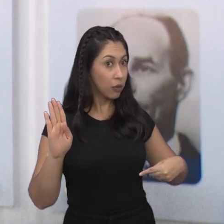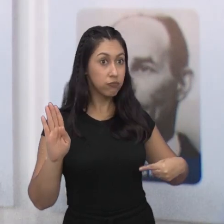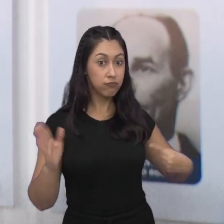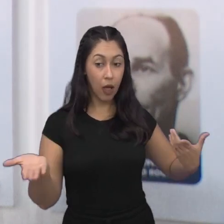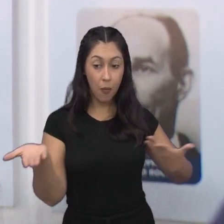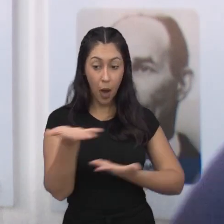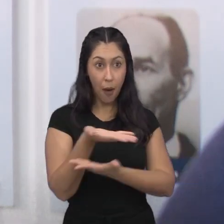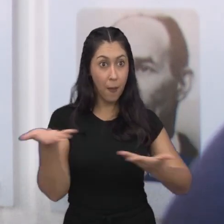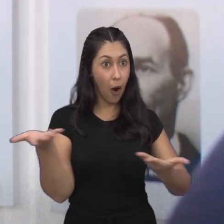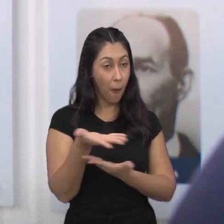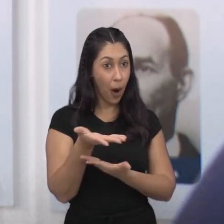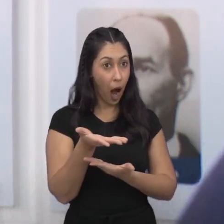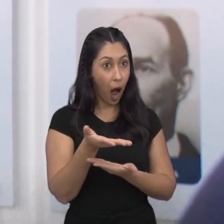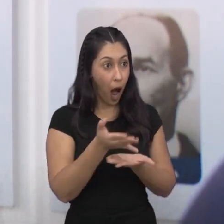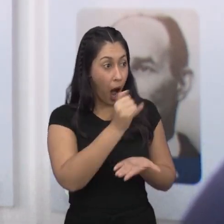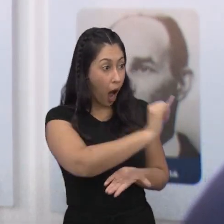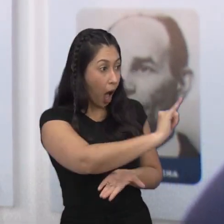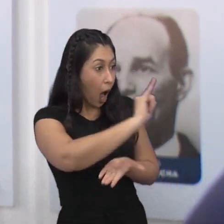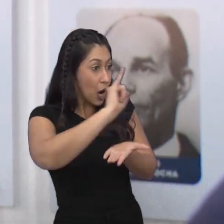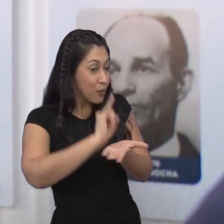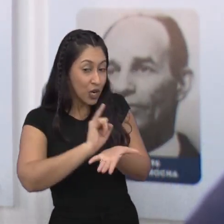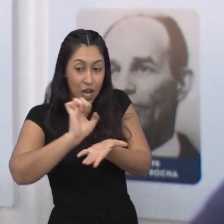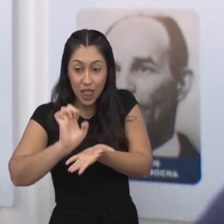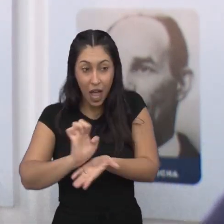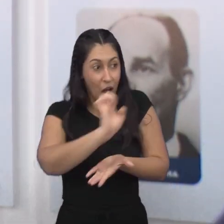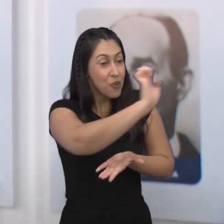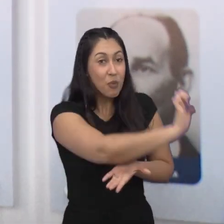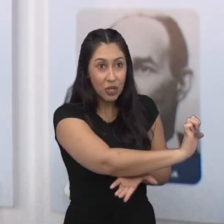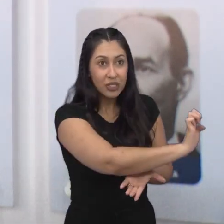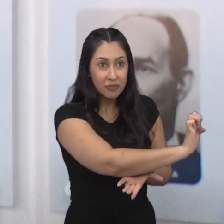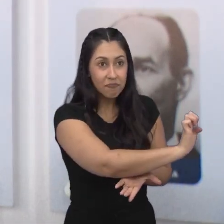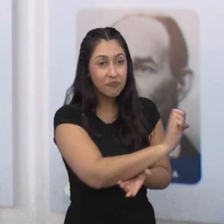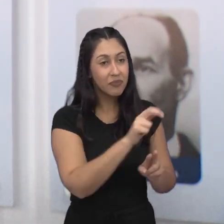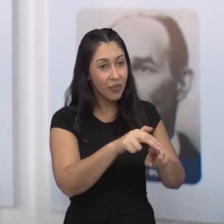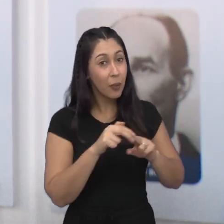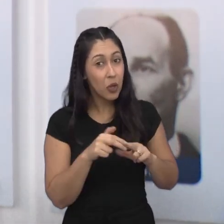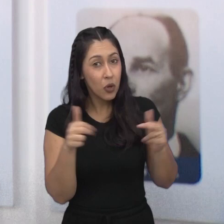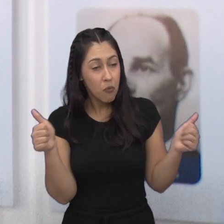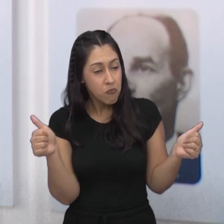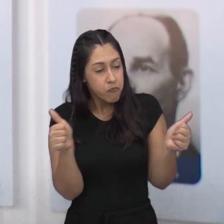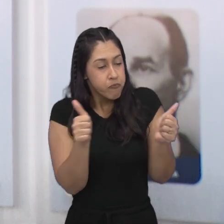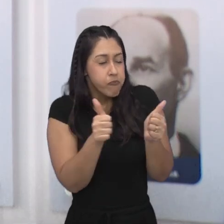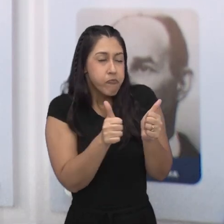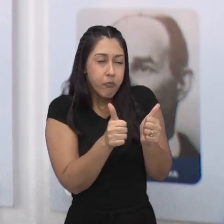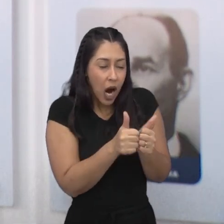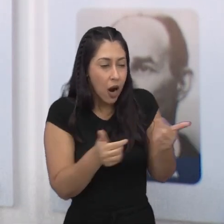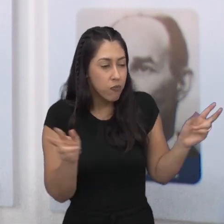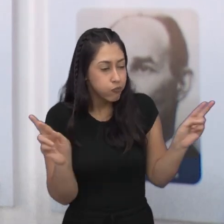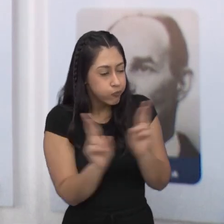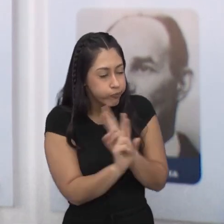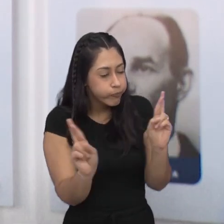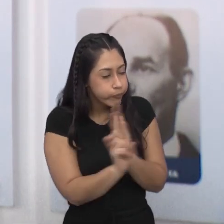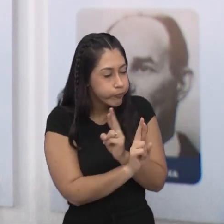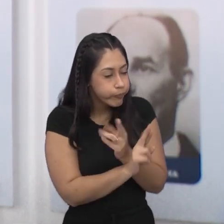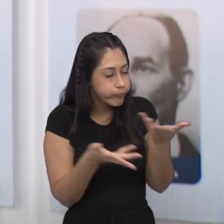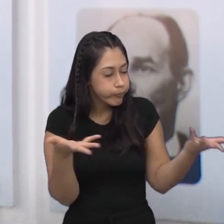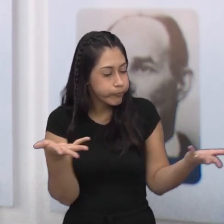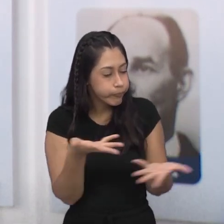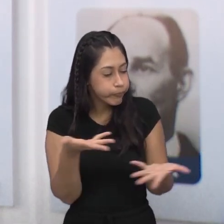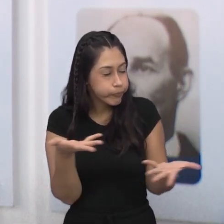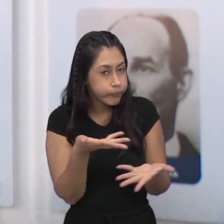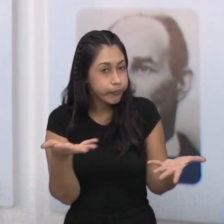de importação e exportação através do bloco econômico. Então, isso estreita a relação entre os países e isso, sem dúvida